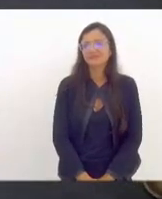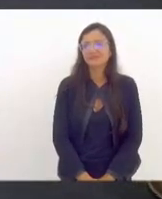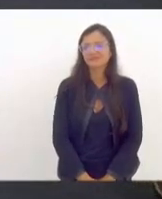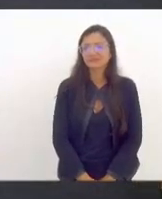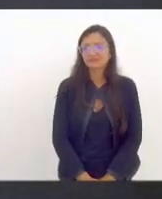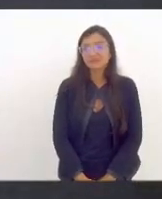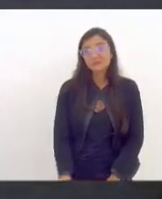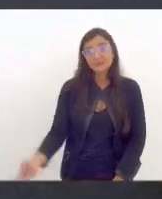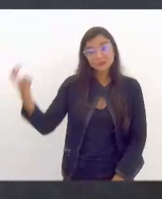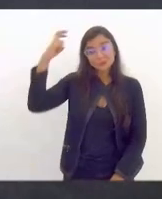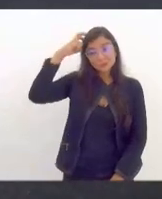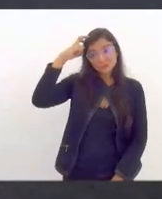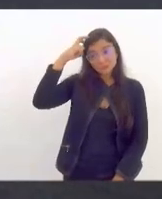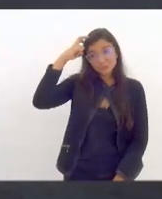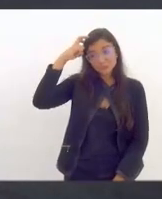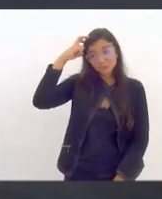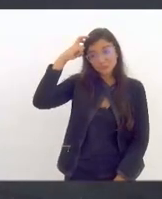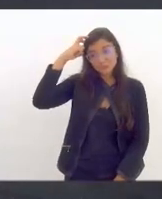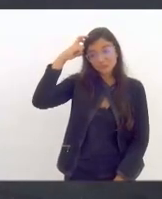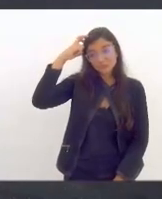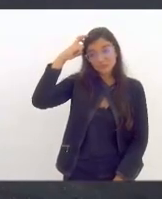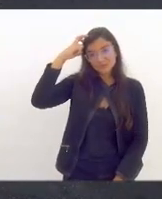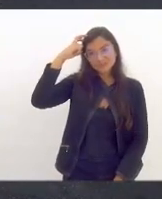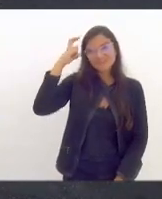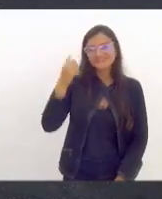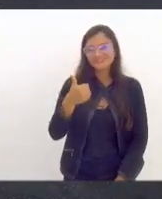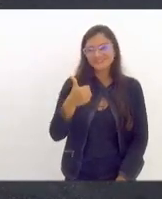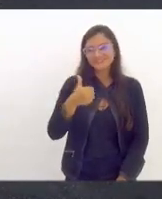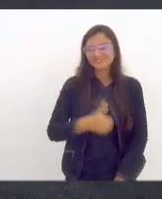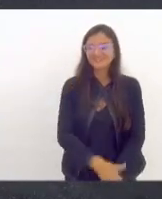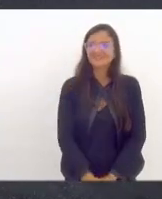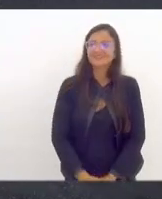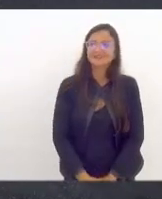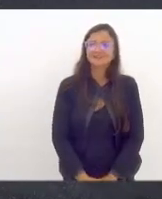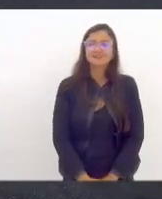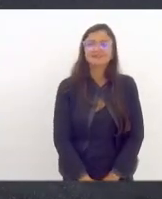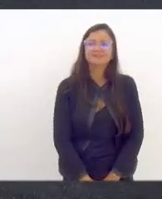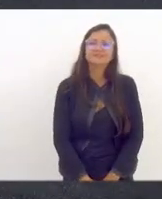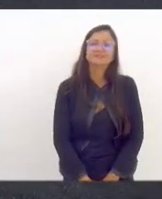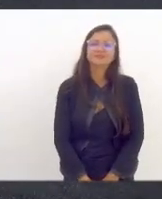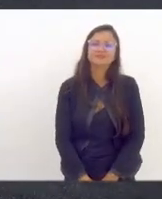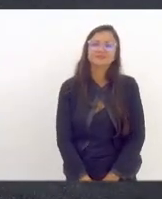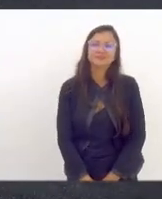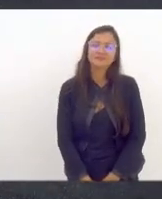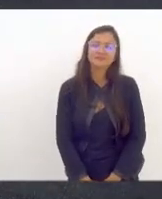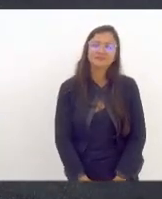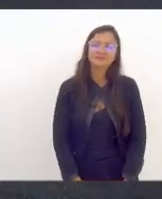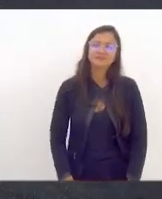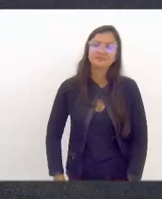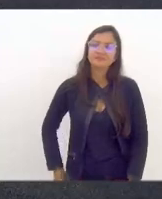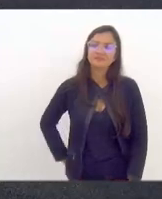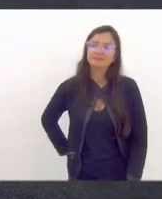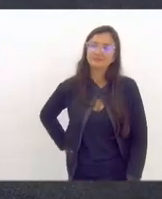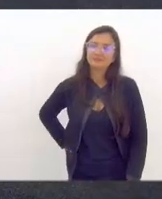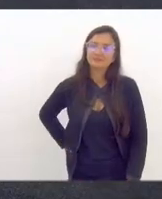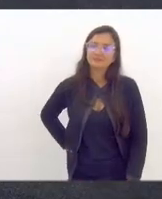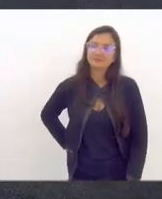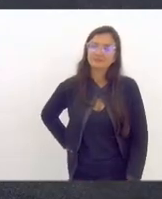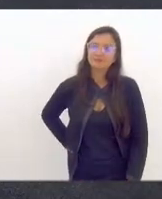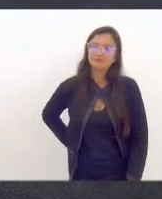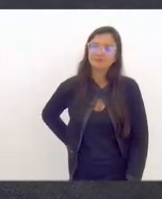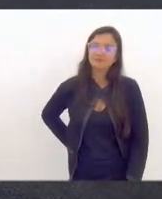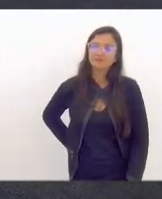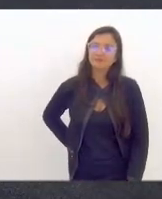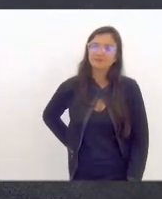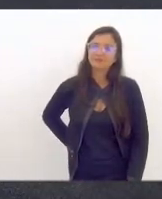a cultura também é tá escrito na cartilha aí o pessoal da comissão fez o trabalho lindo falando dos nossos Nossa cultura de